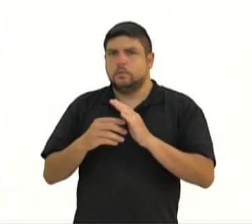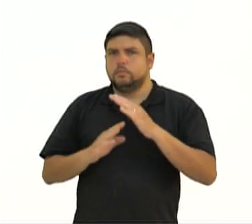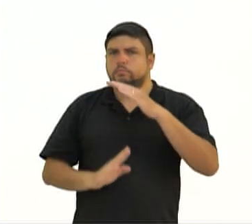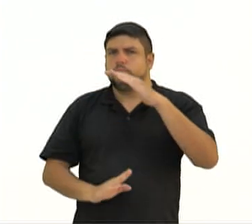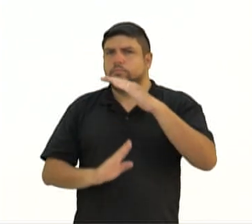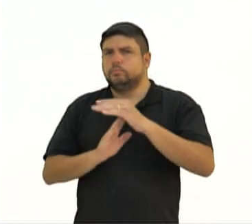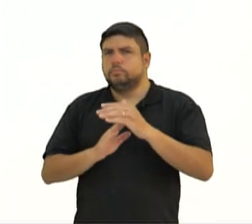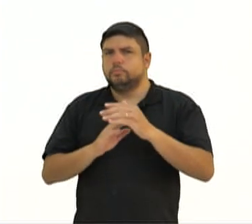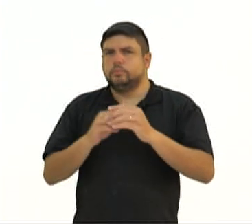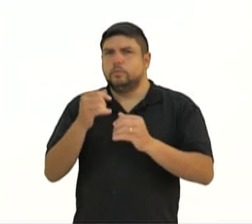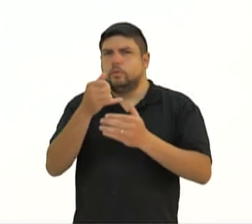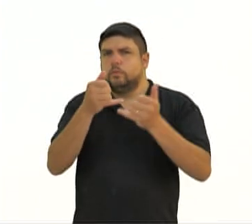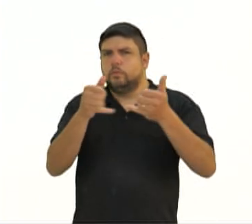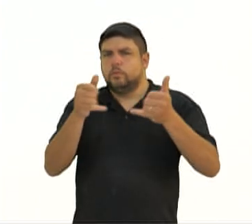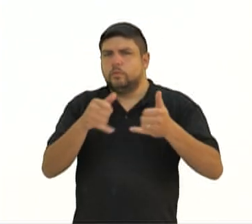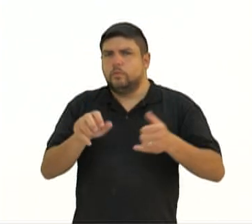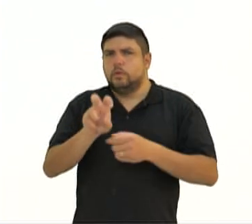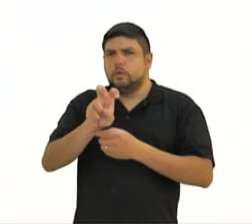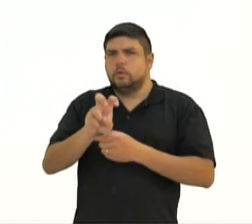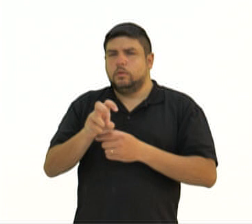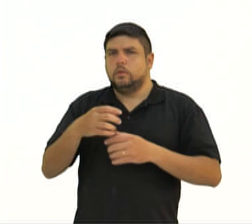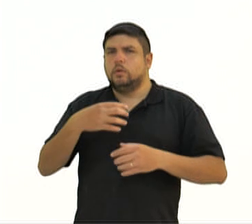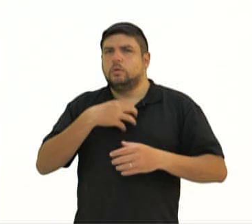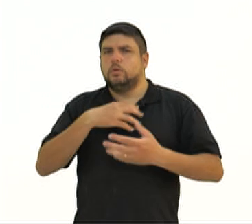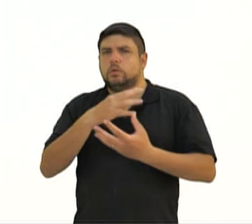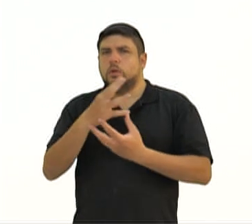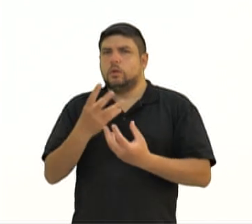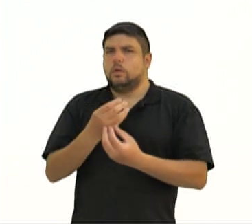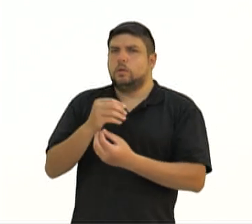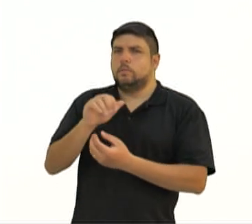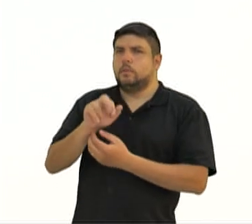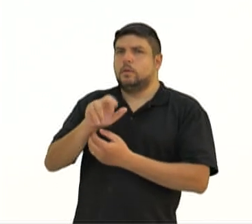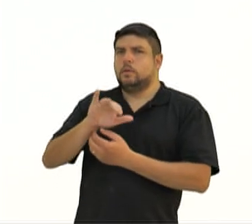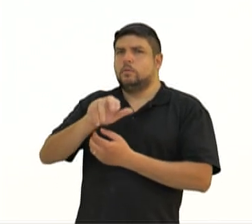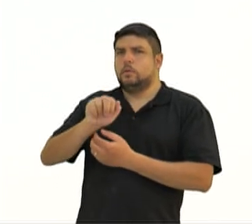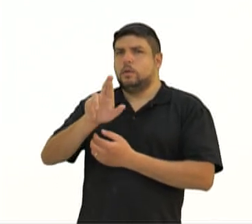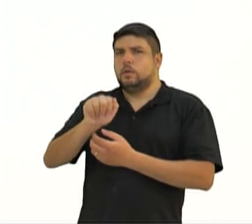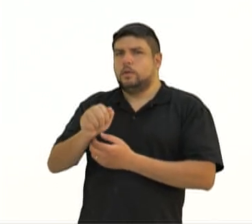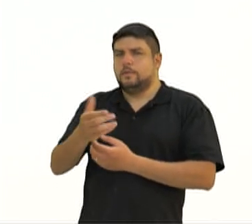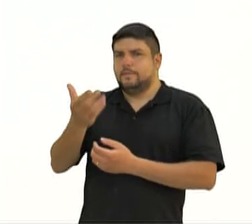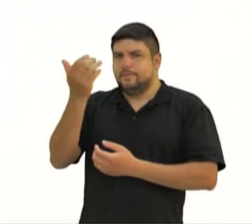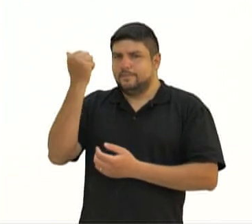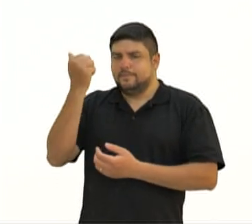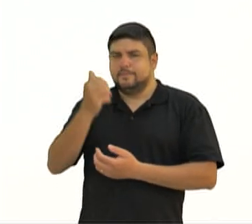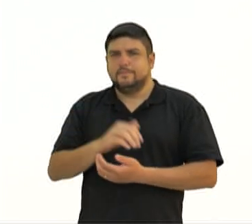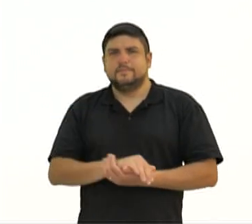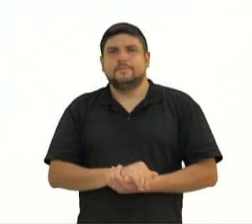características e estilos da arte marajoara que vocês acabaram de ver. Vamos lá?